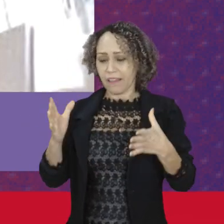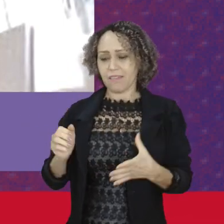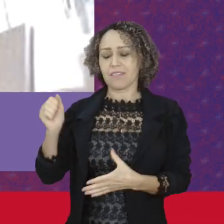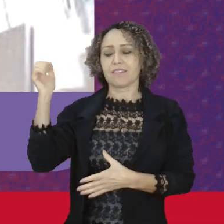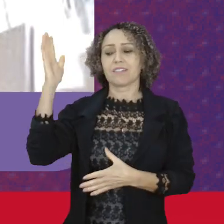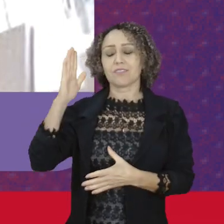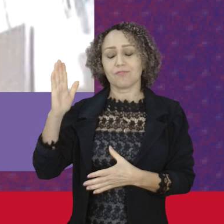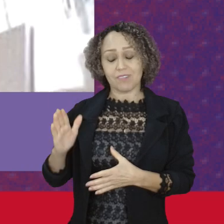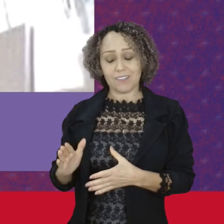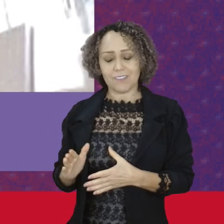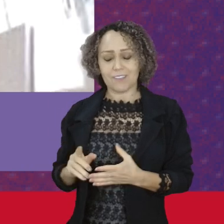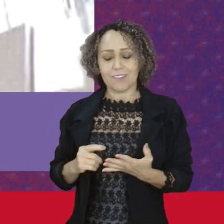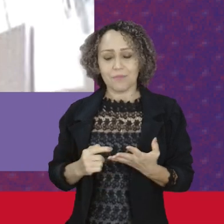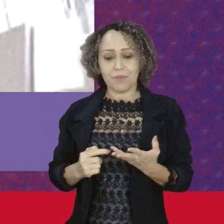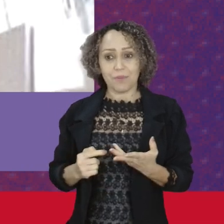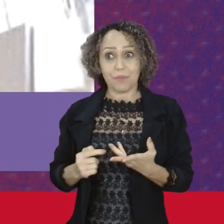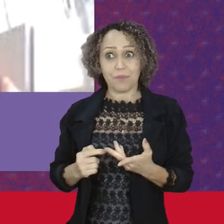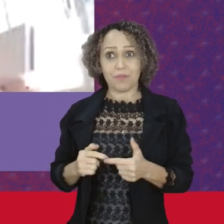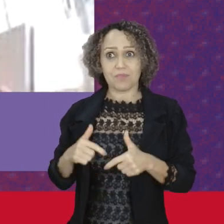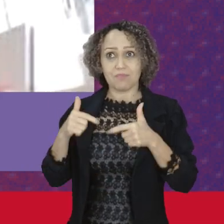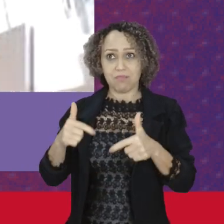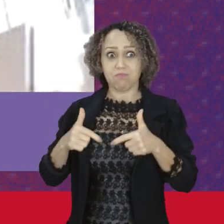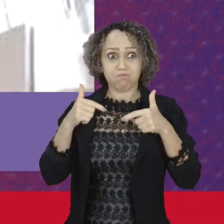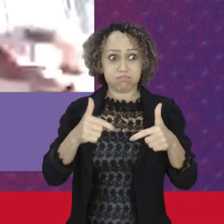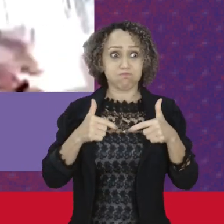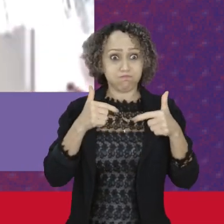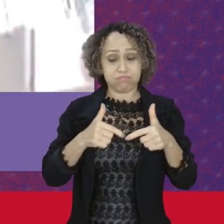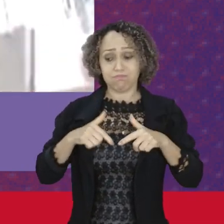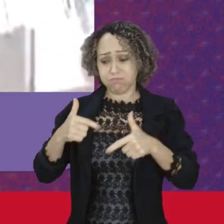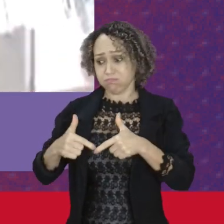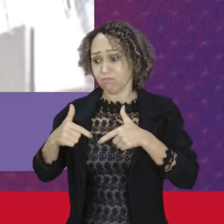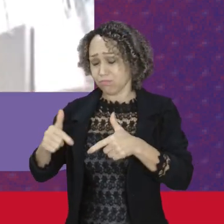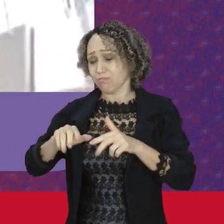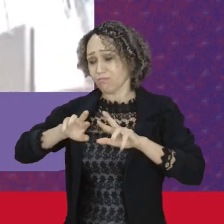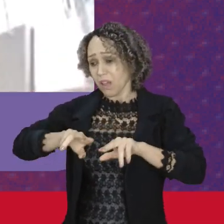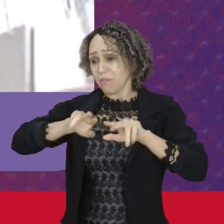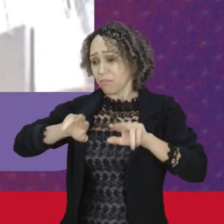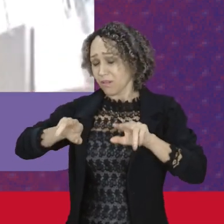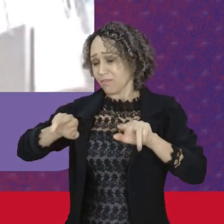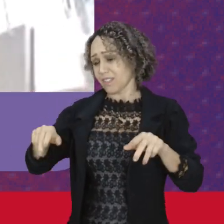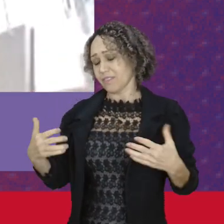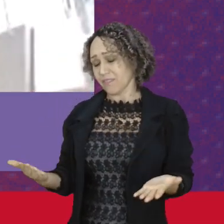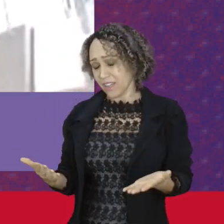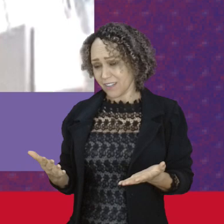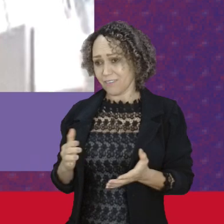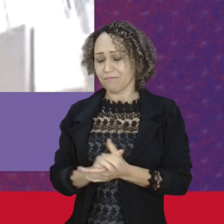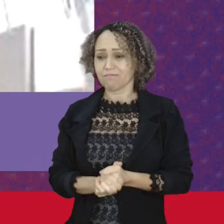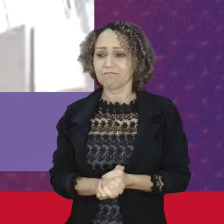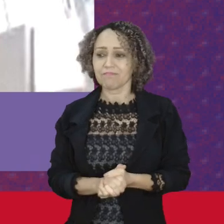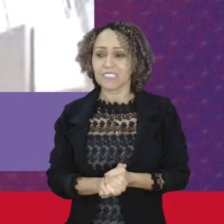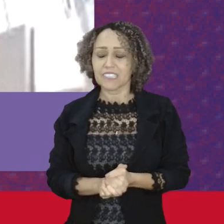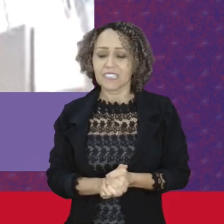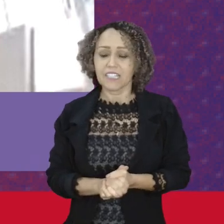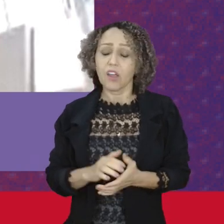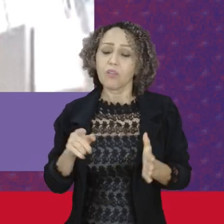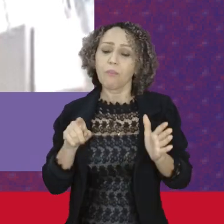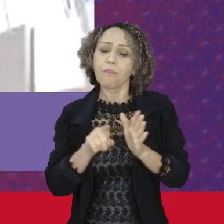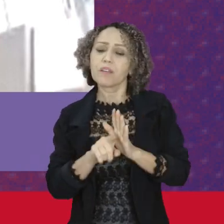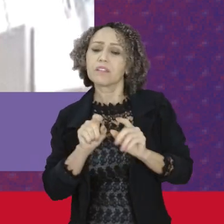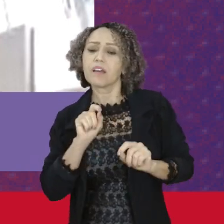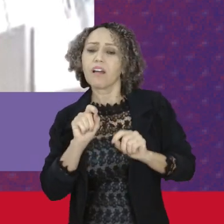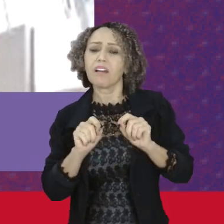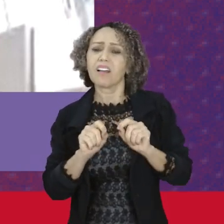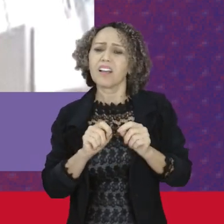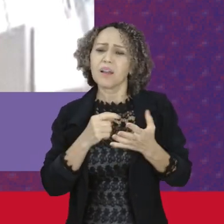são várias lutas que vão aparecendo durante as aulas, vou tentar até reformular para ficar um pouco mais nítido do que eu estou perguntando. São